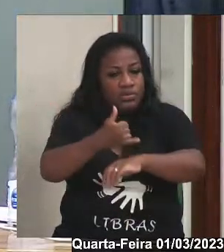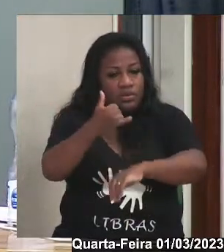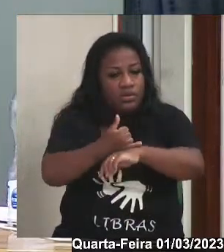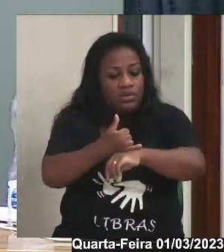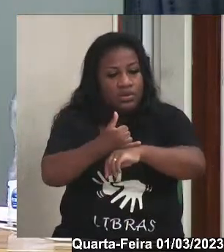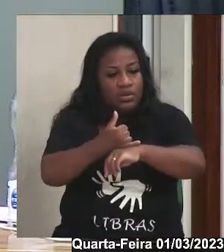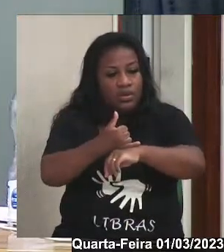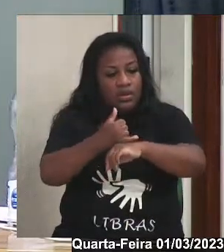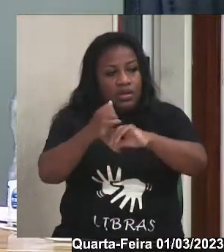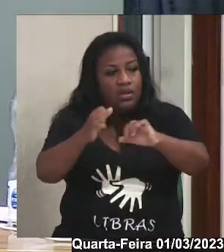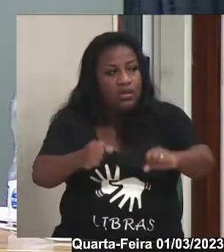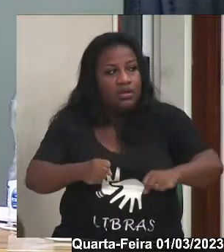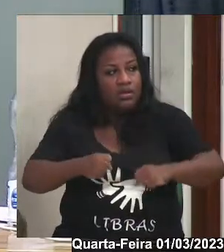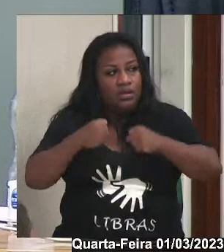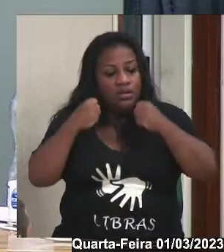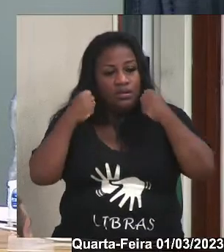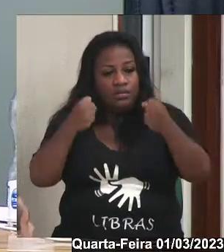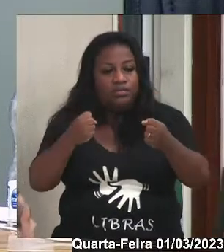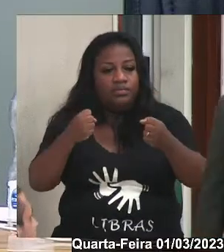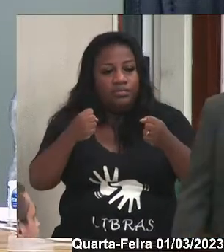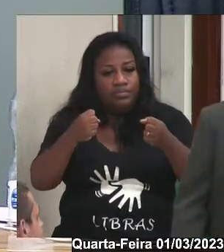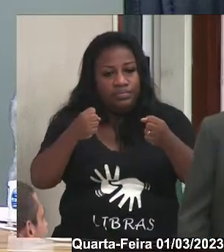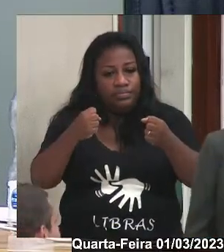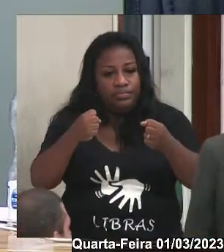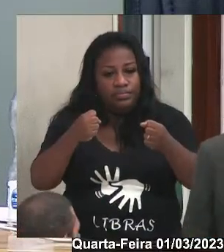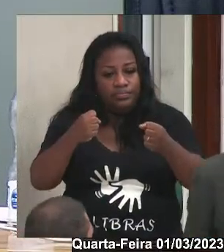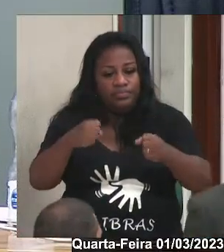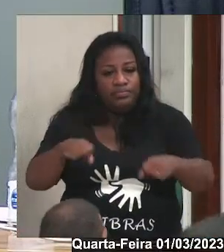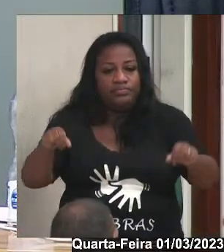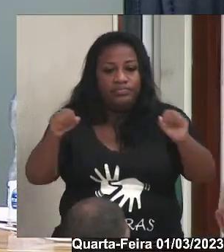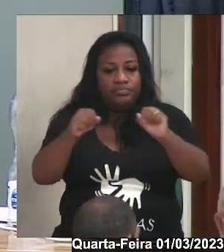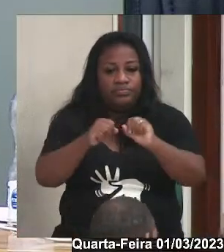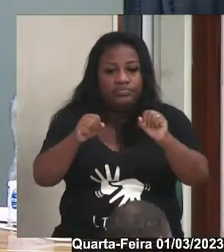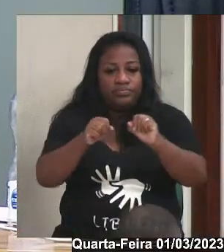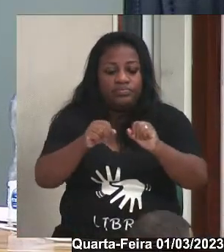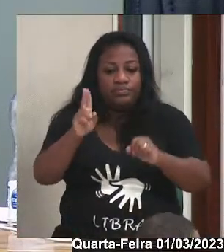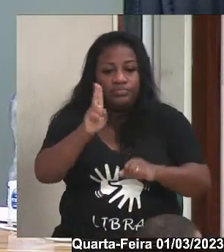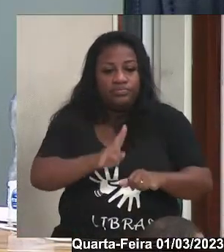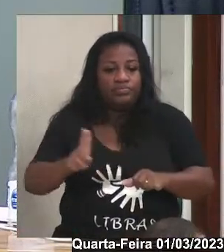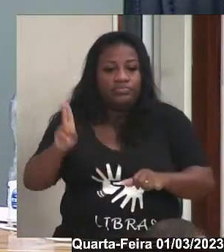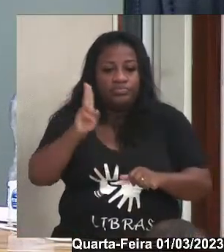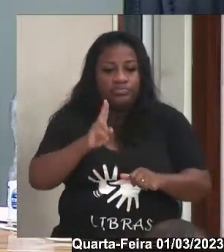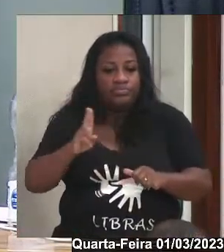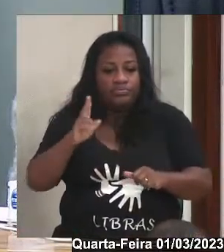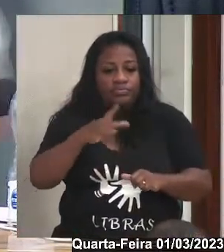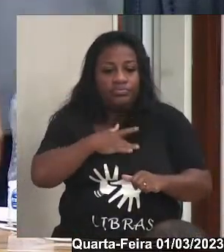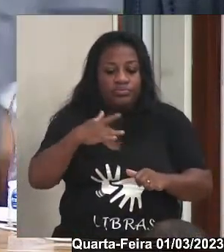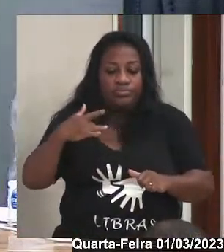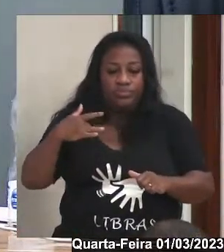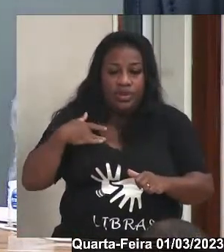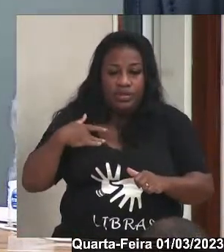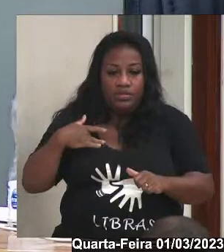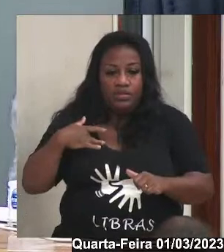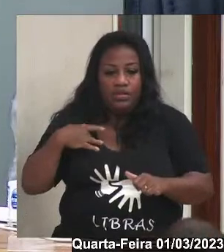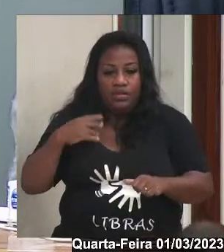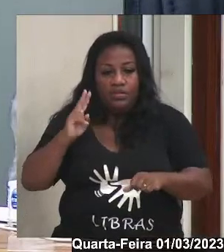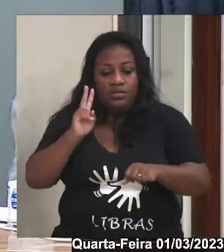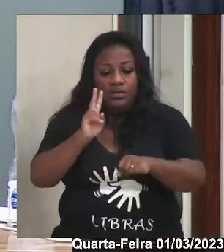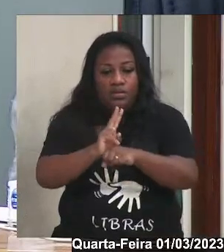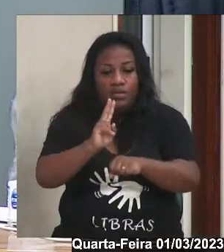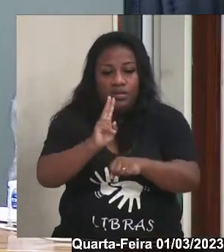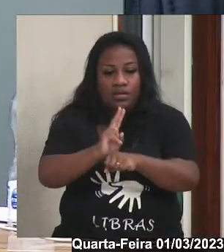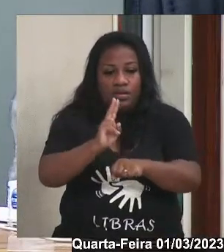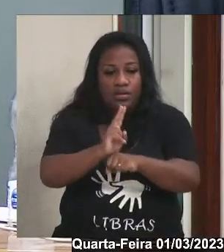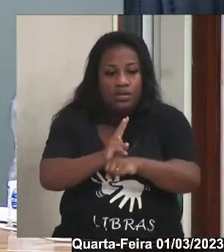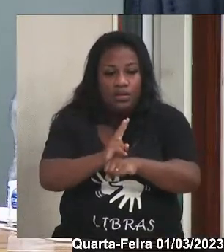Poder Executivo Municipal que seja efetuado estudo para a realização e identificação do profissional da saúde médica que está